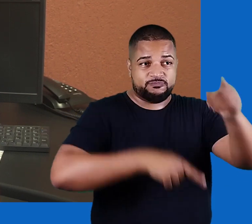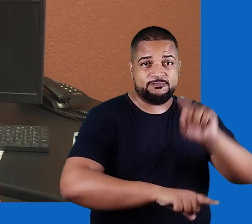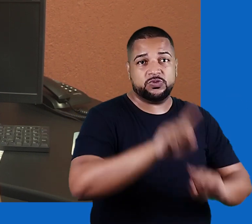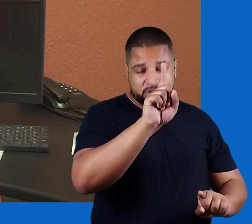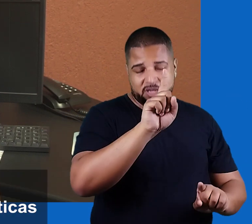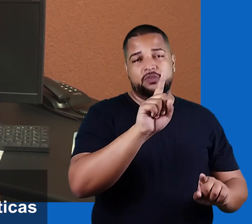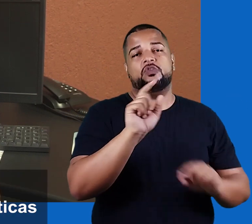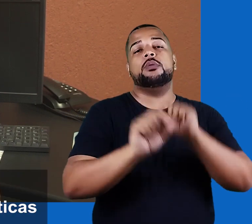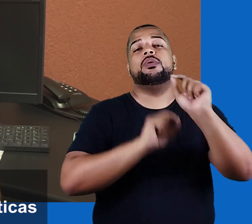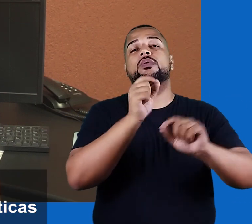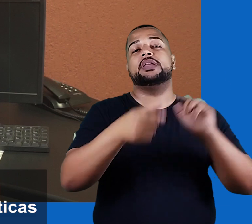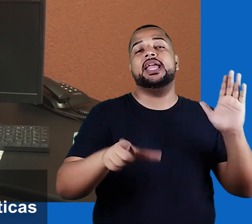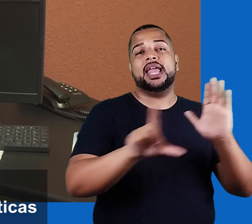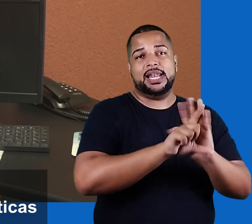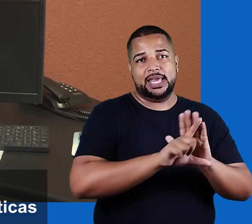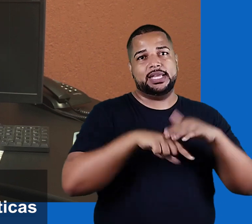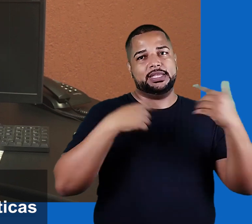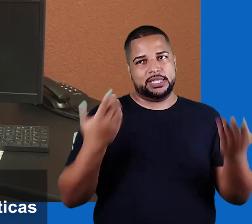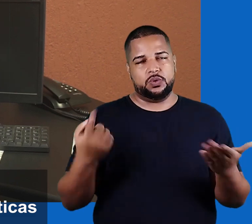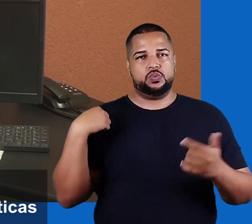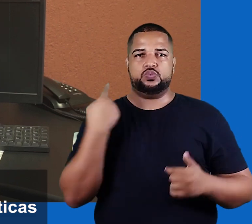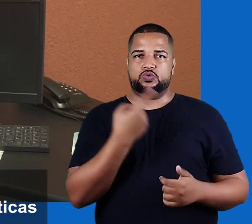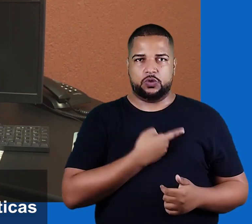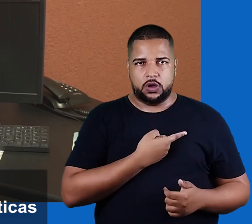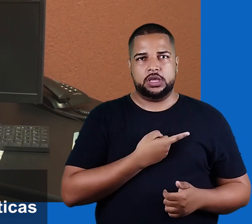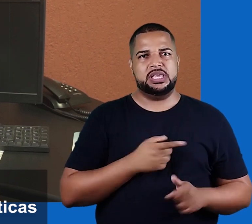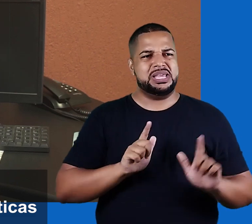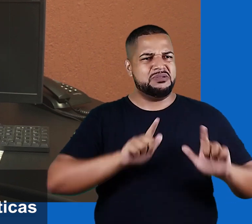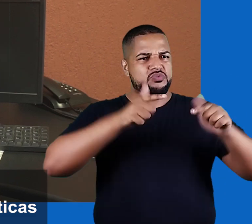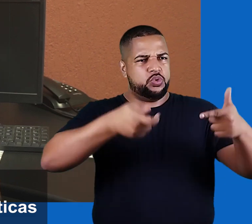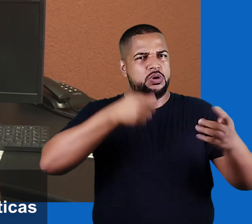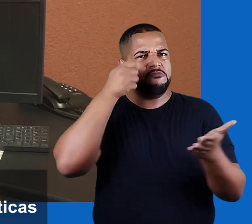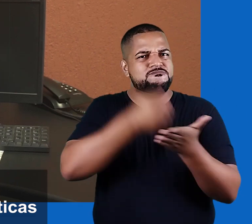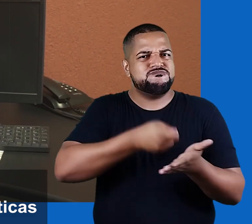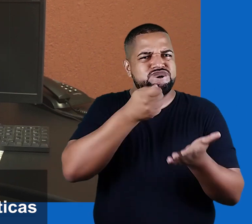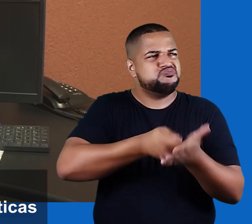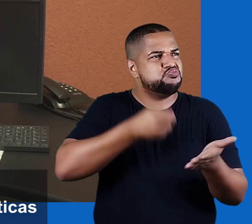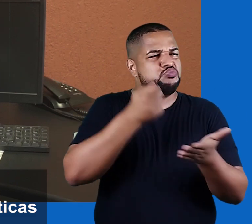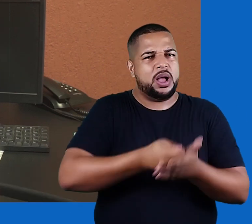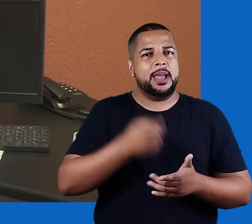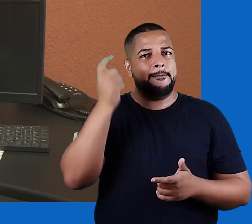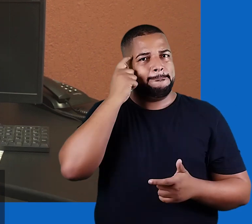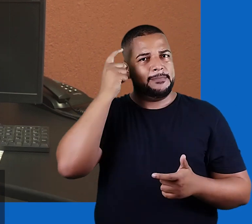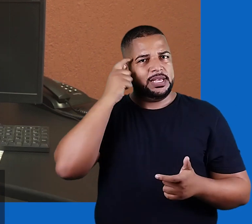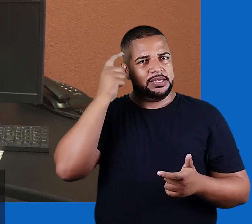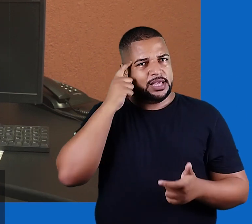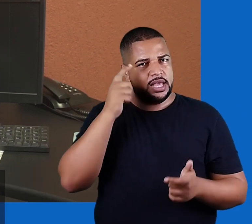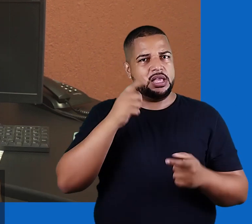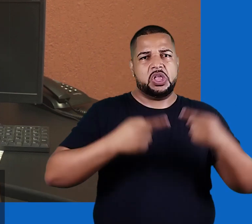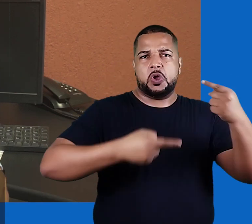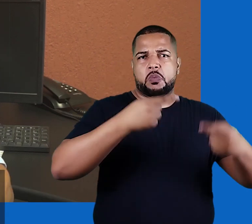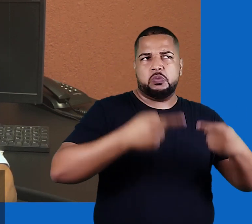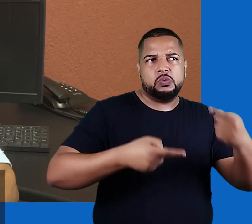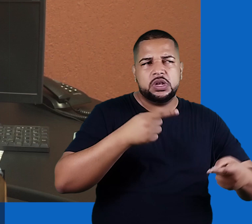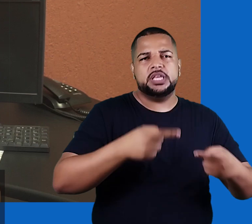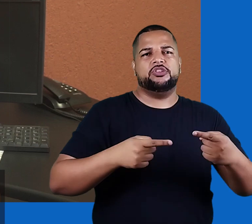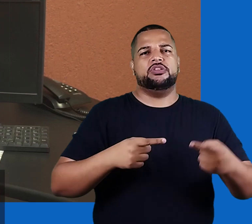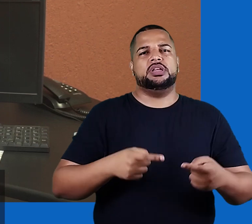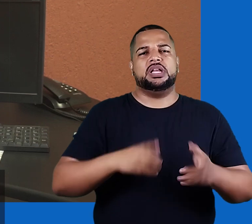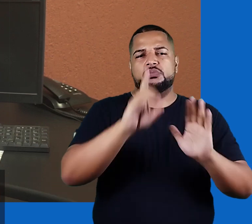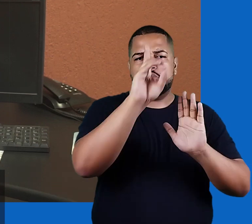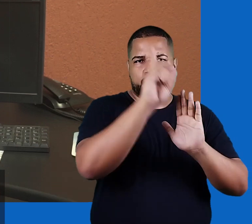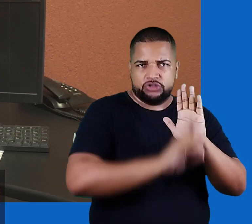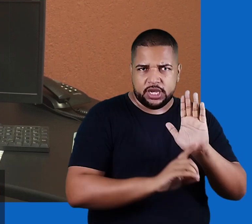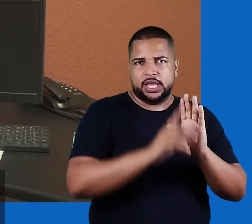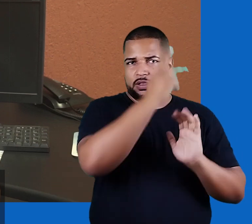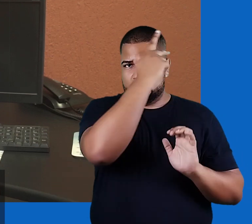que era a gente procurar, através da nossa luta, da nossa união, a gente formular políticas onde que assegurasse os direitos da gente,